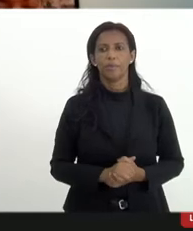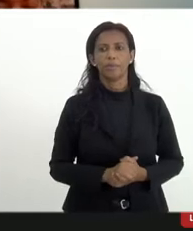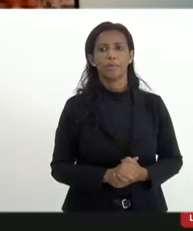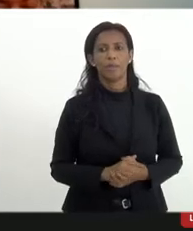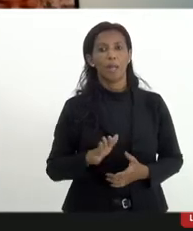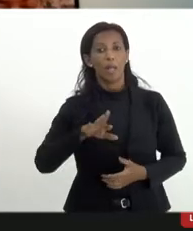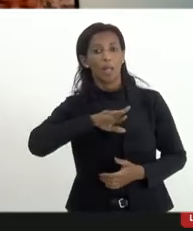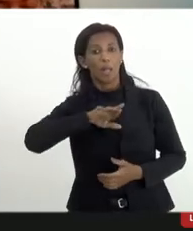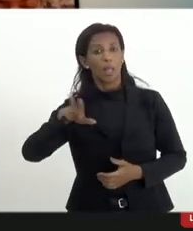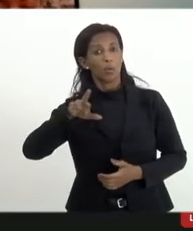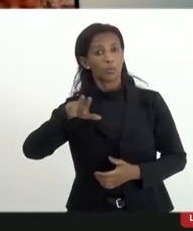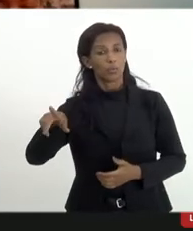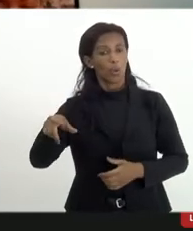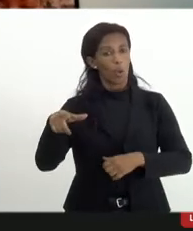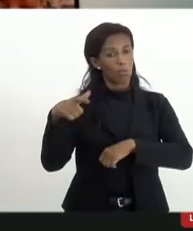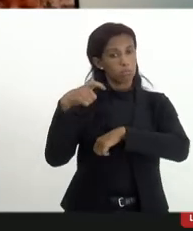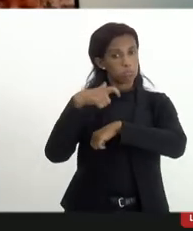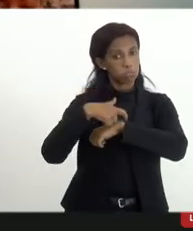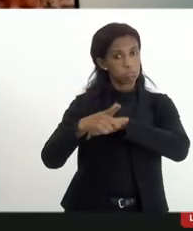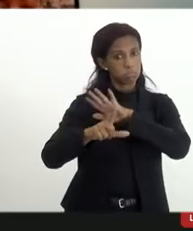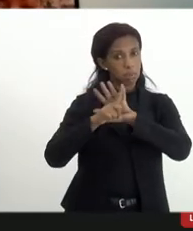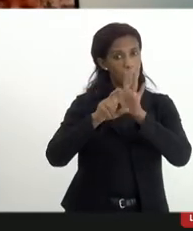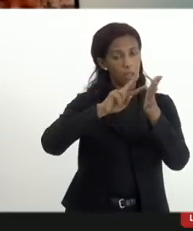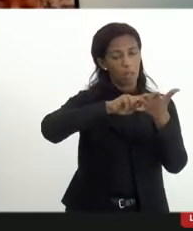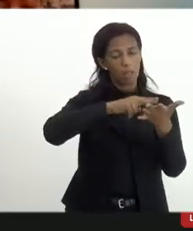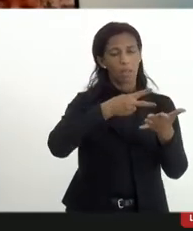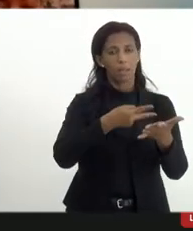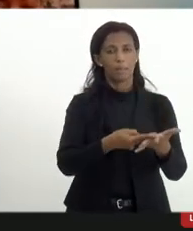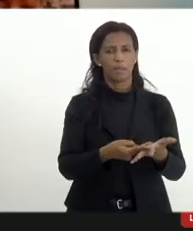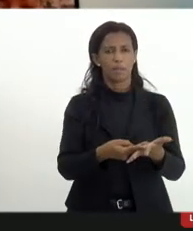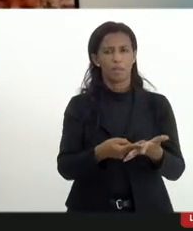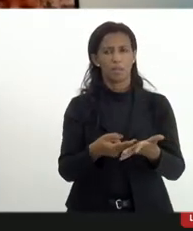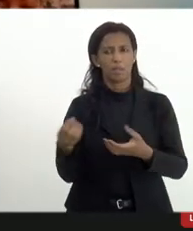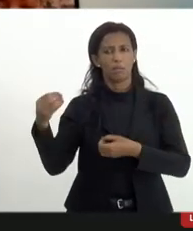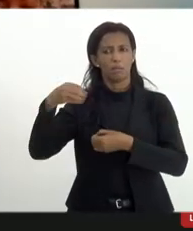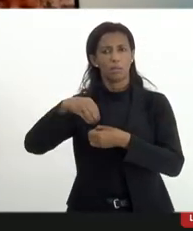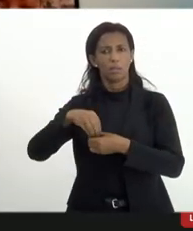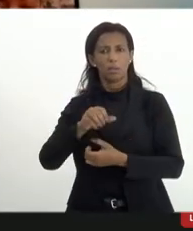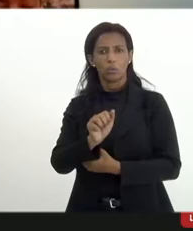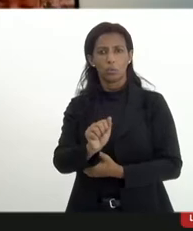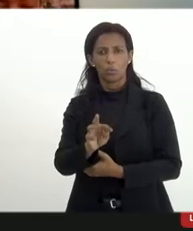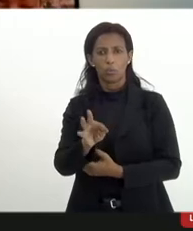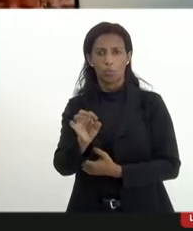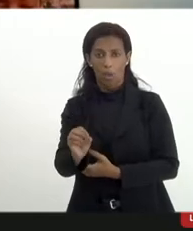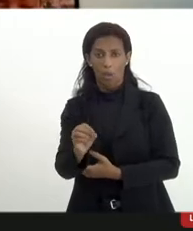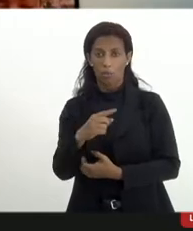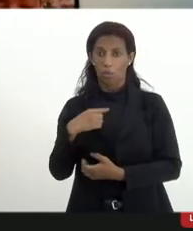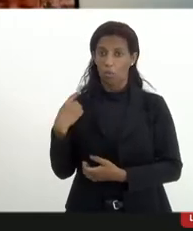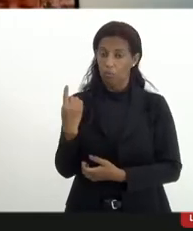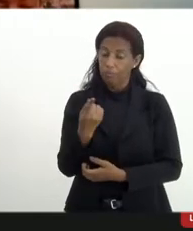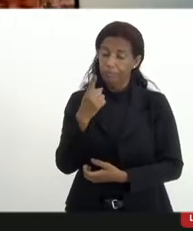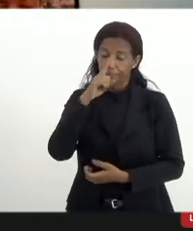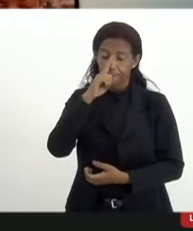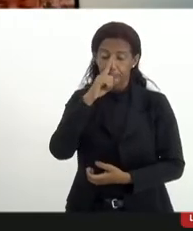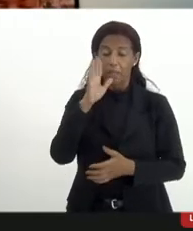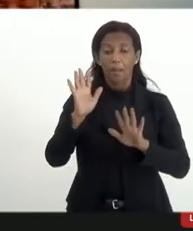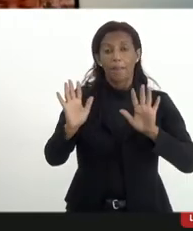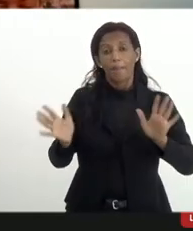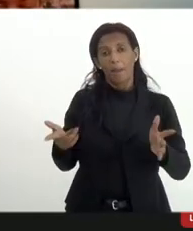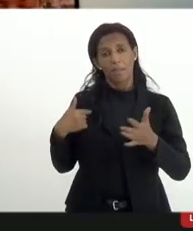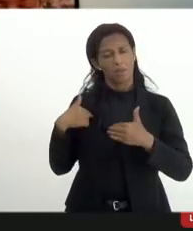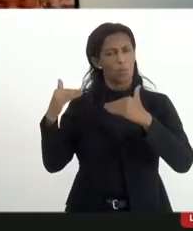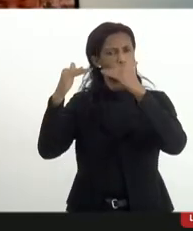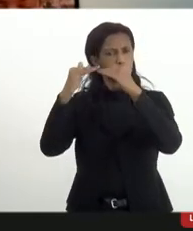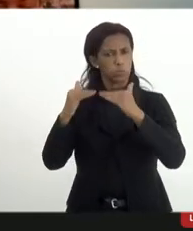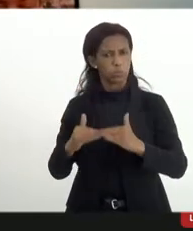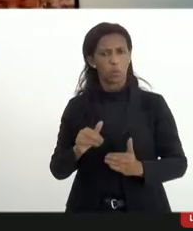não só o prazo da lei, mas a nossa interpretação prevista no ato normativo. Esse é o nosso risco, né? Mas eu concordo que